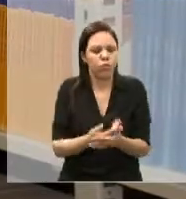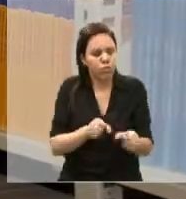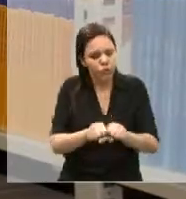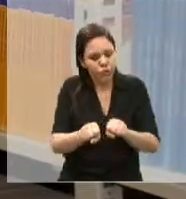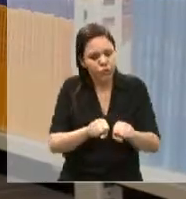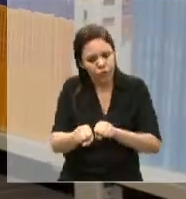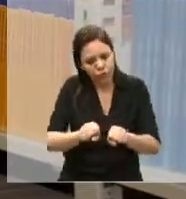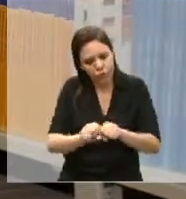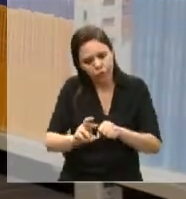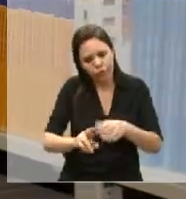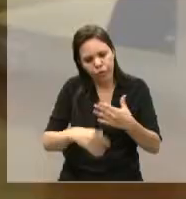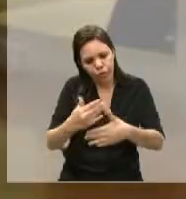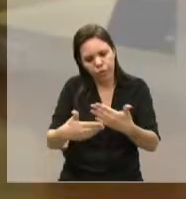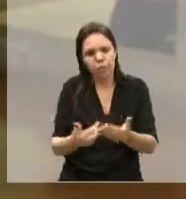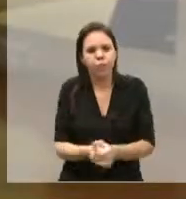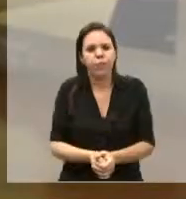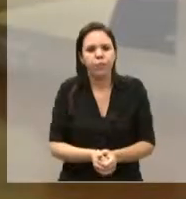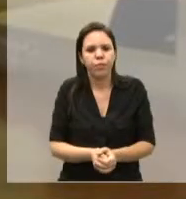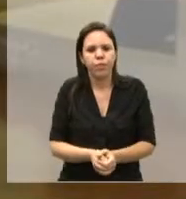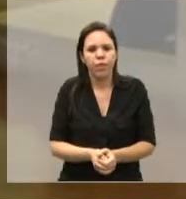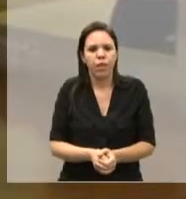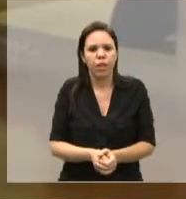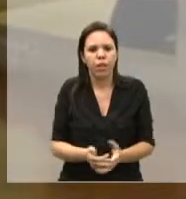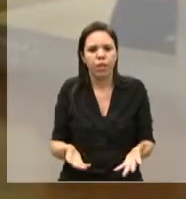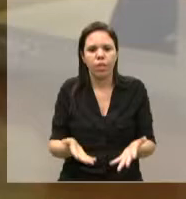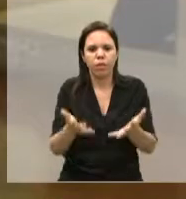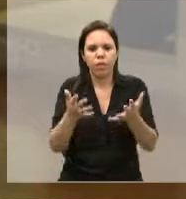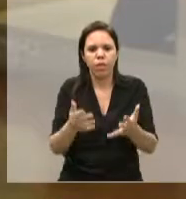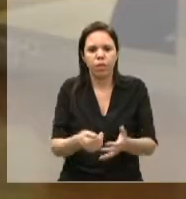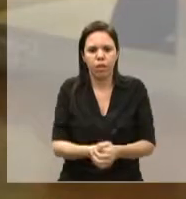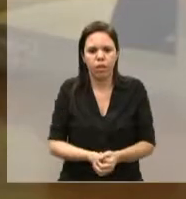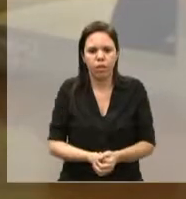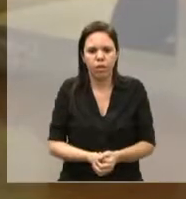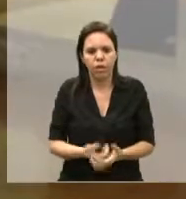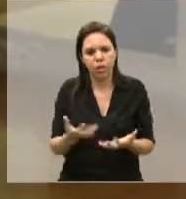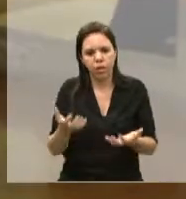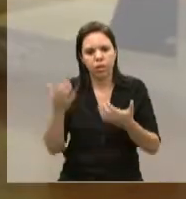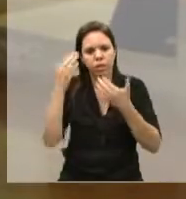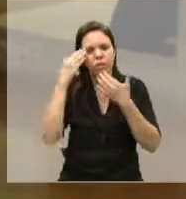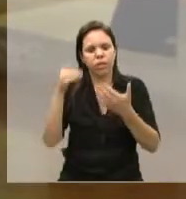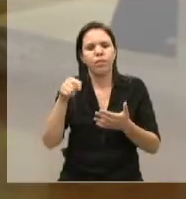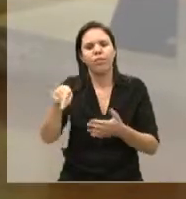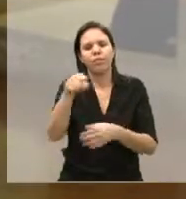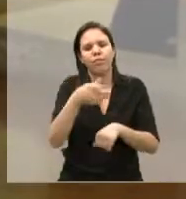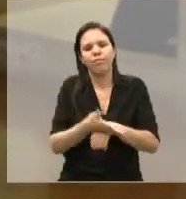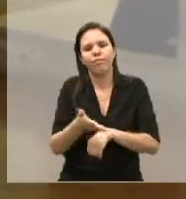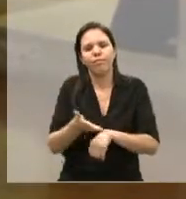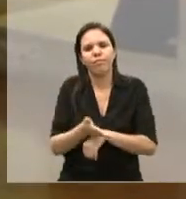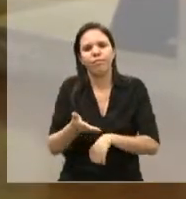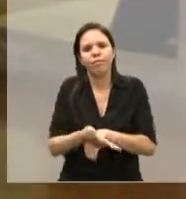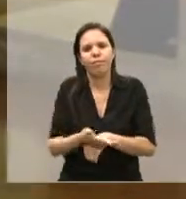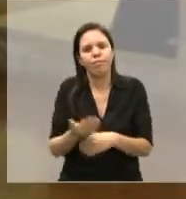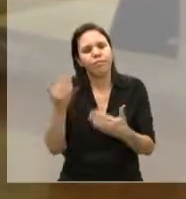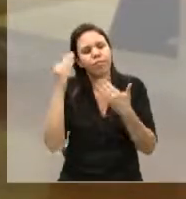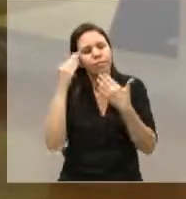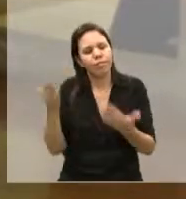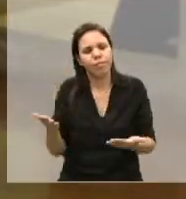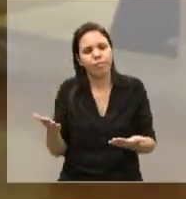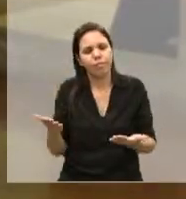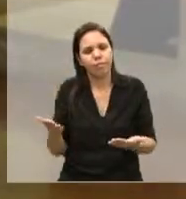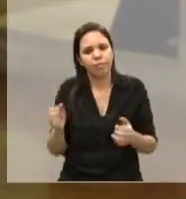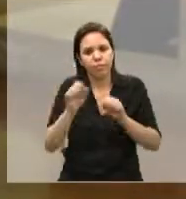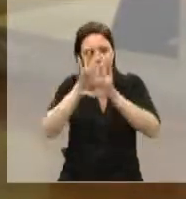continuar e vai continuar produzindo. E vai semeando aí. Exatamente. Eu quero agradecer a participação de vocês. Muito obrigada